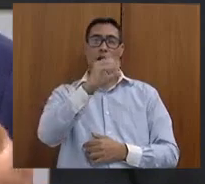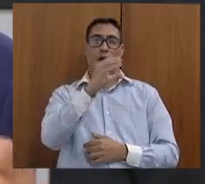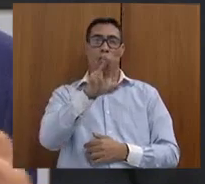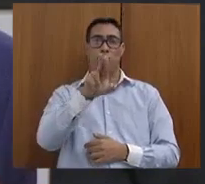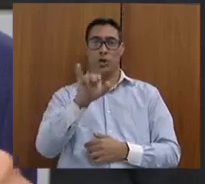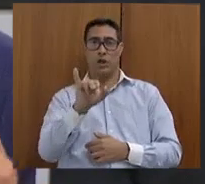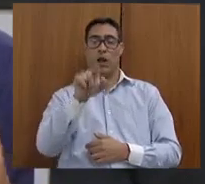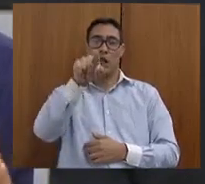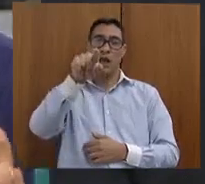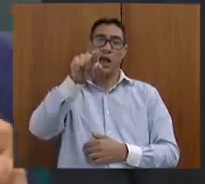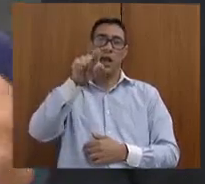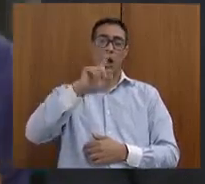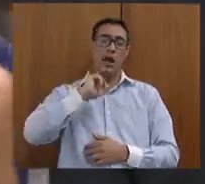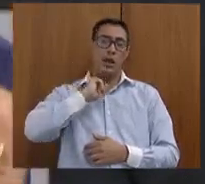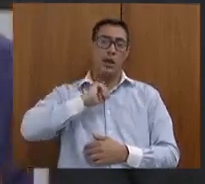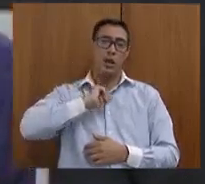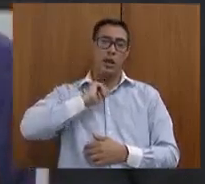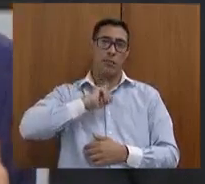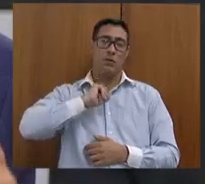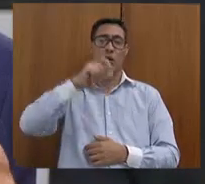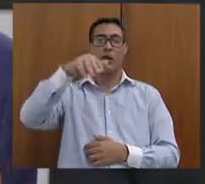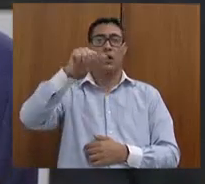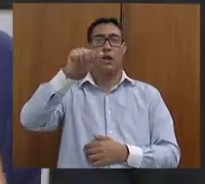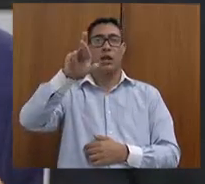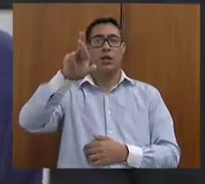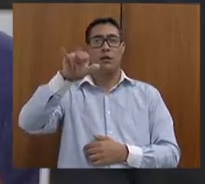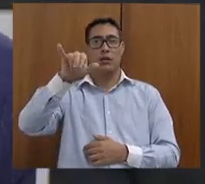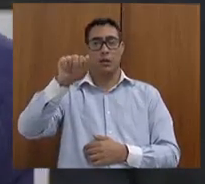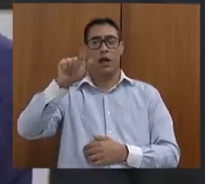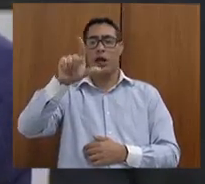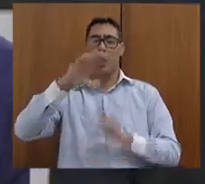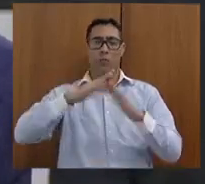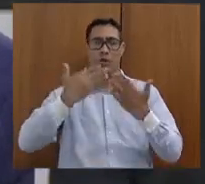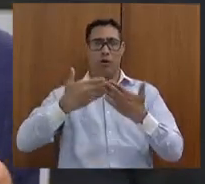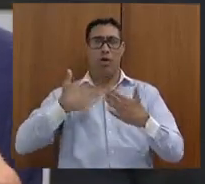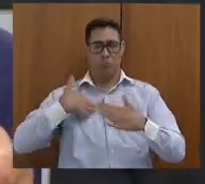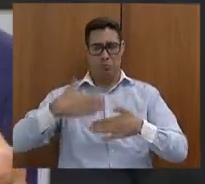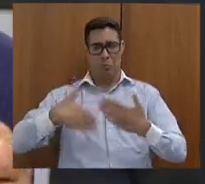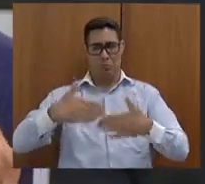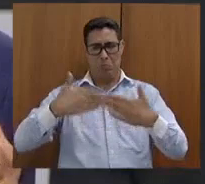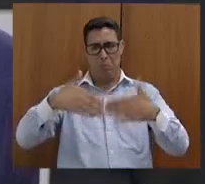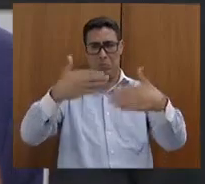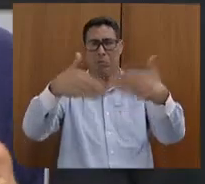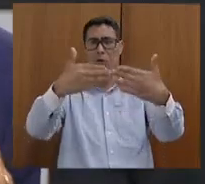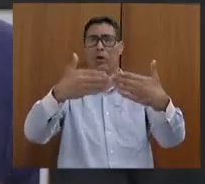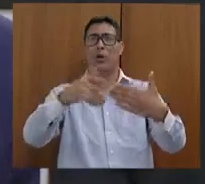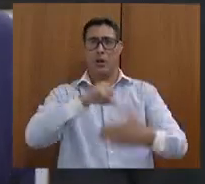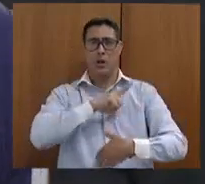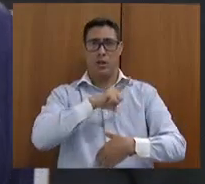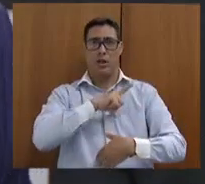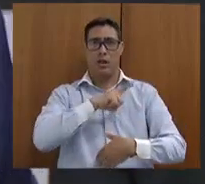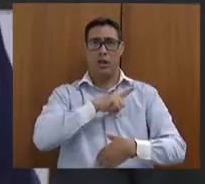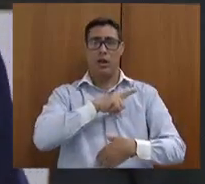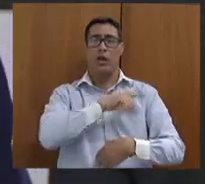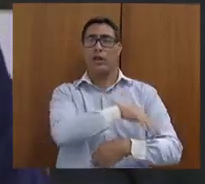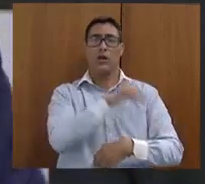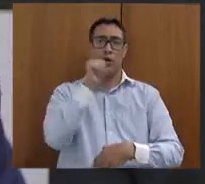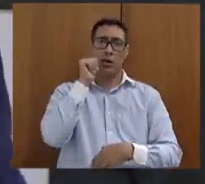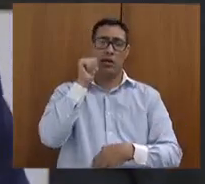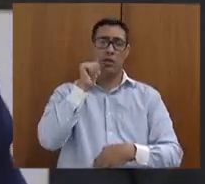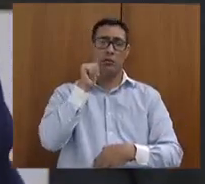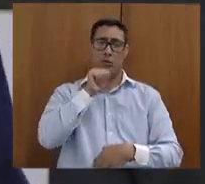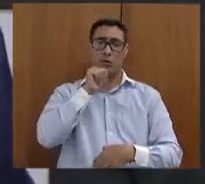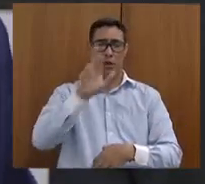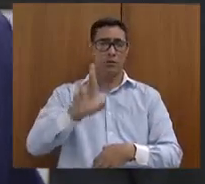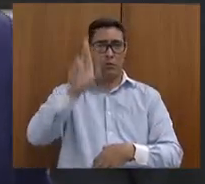Maria Leonor Nasser na escola que realmente avançou muito melhorou muito as nossas pretendentes Maísa já Tem